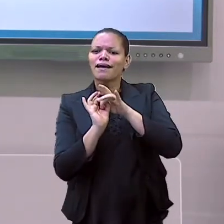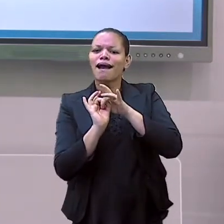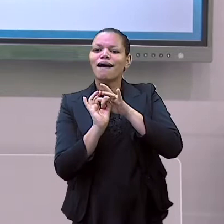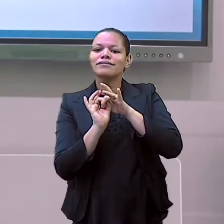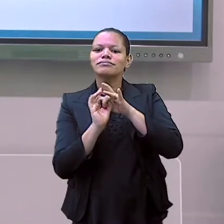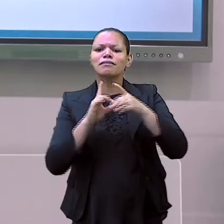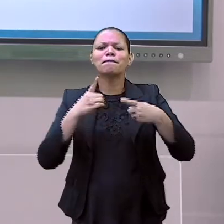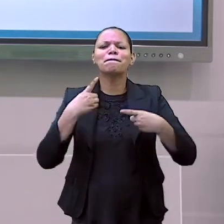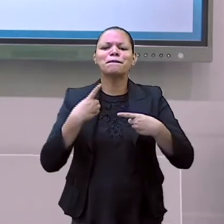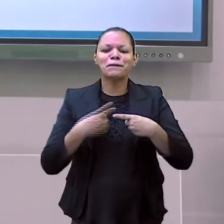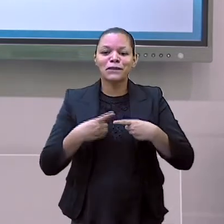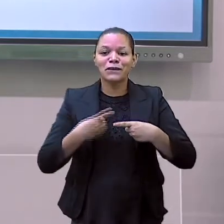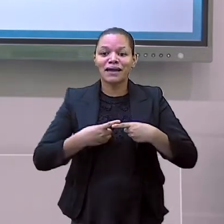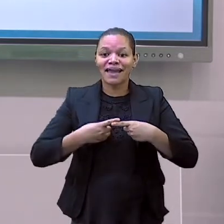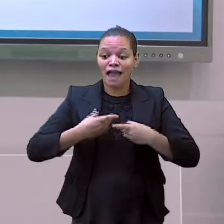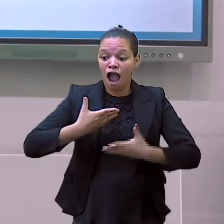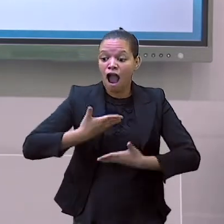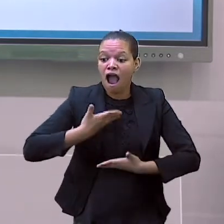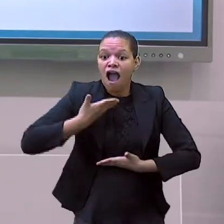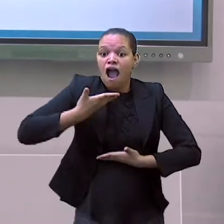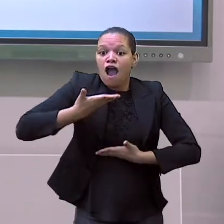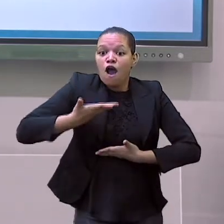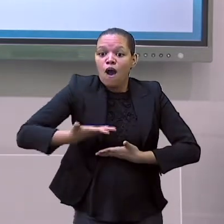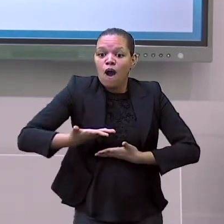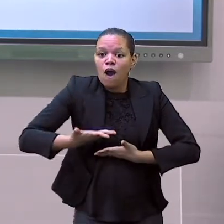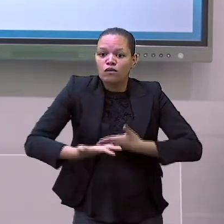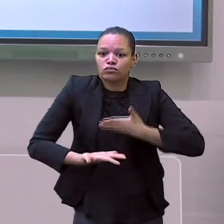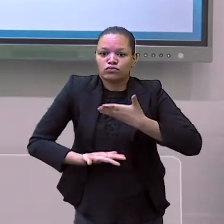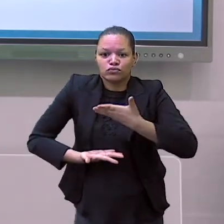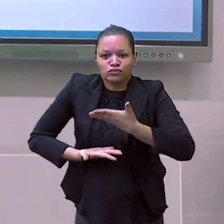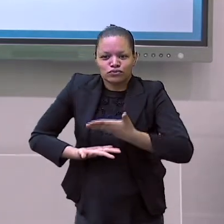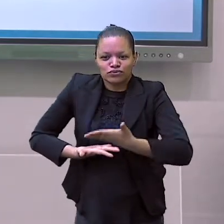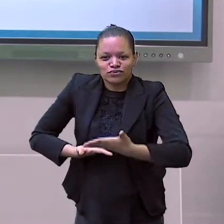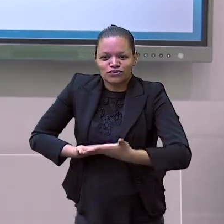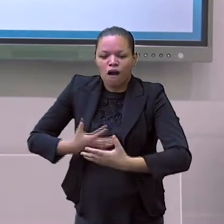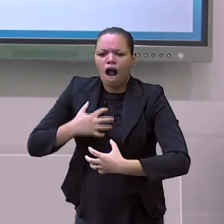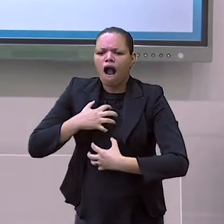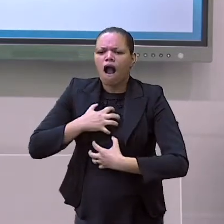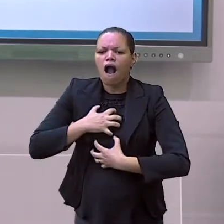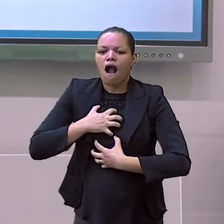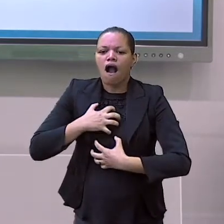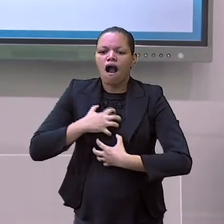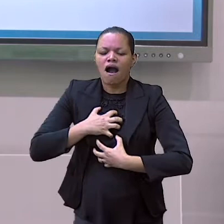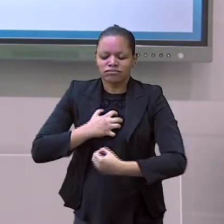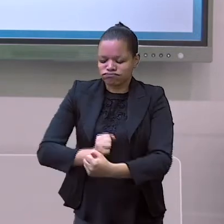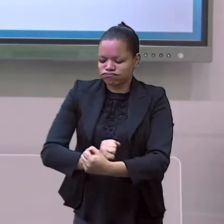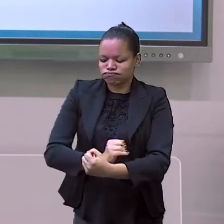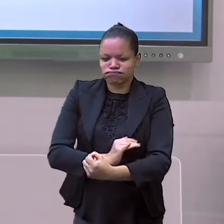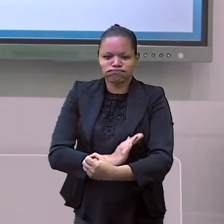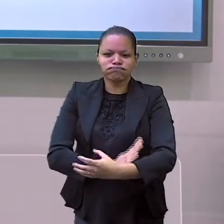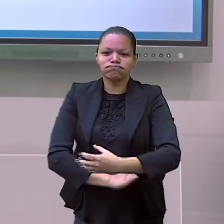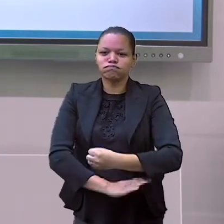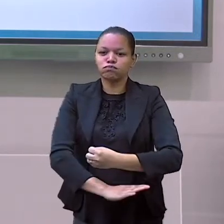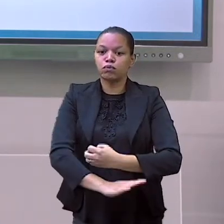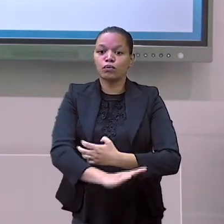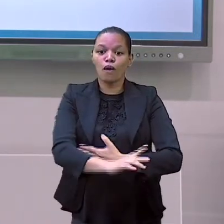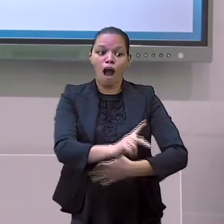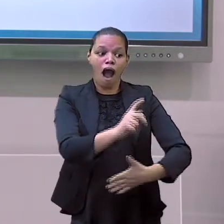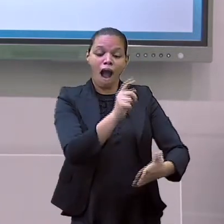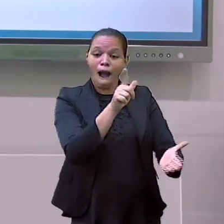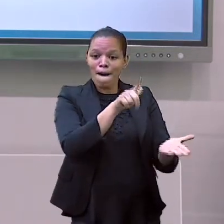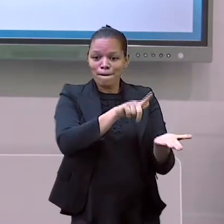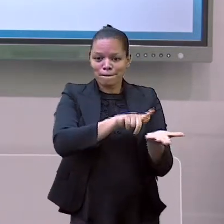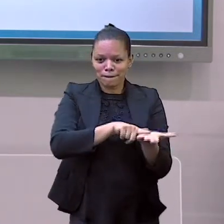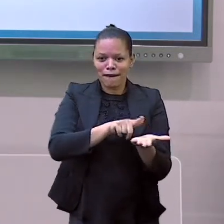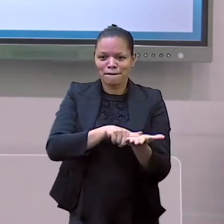que a gente transfere o sentimento, transfere a emoção para o papel. Falar